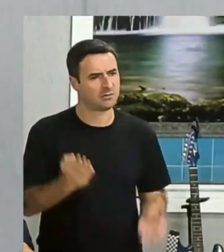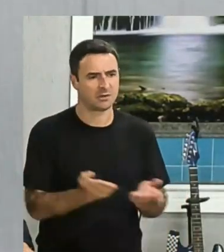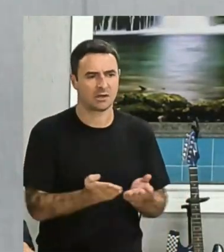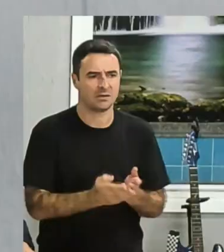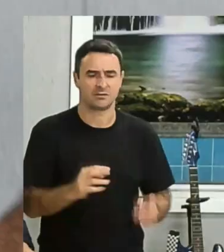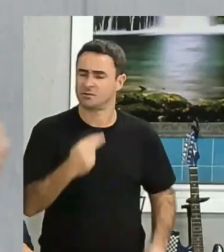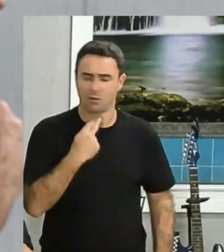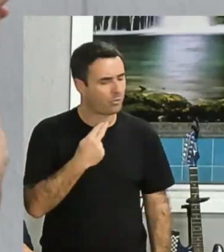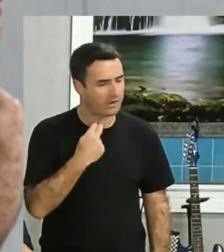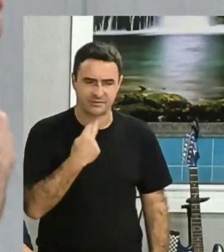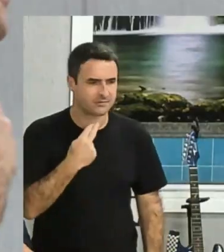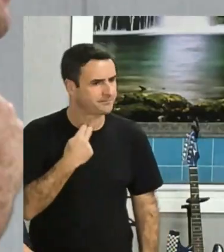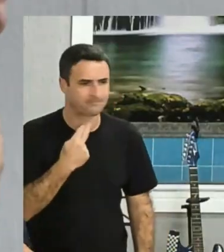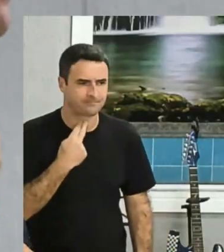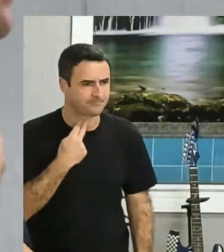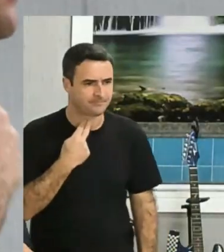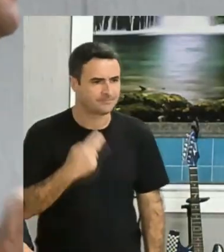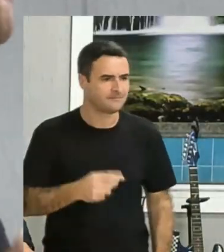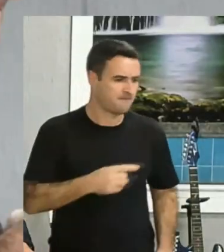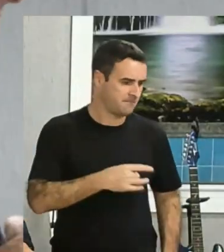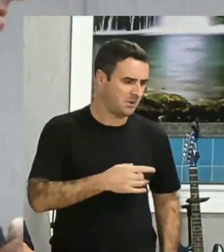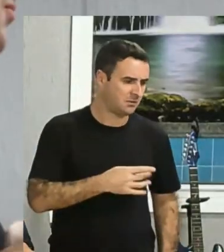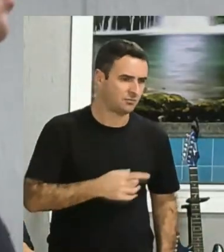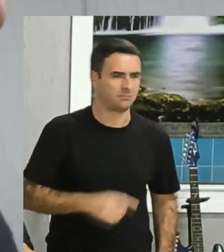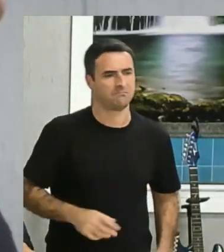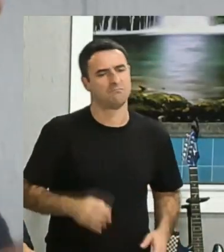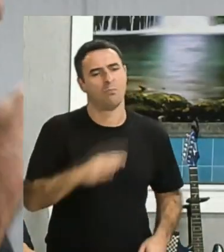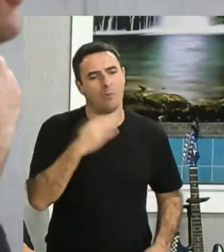morrer. Não é?